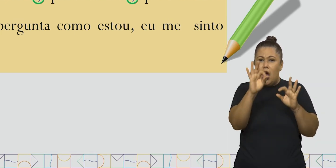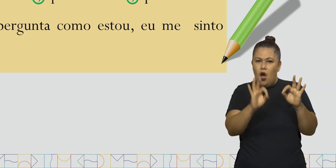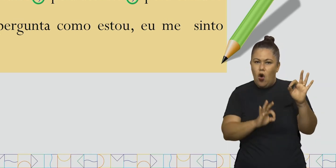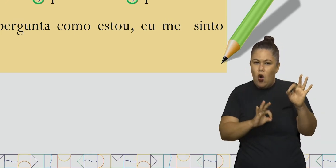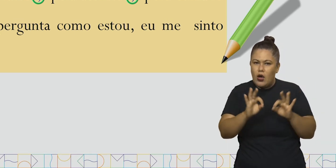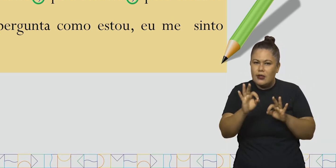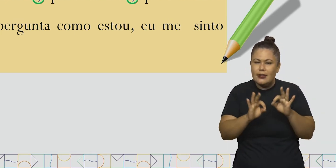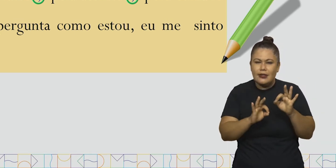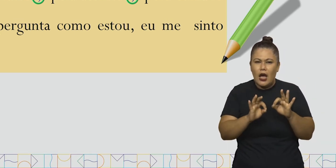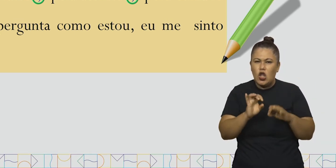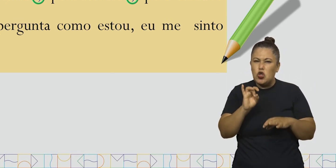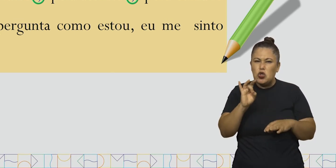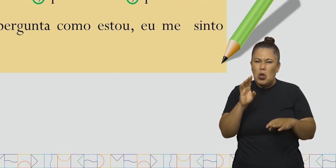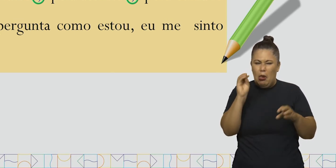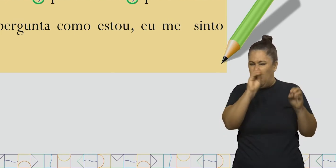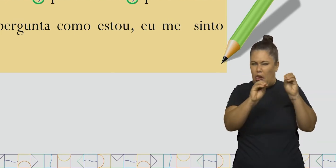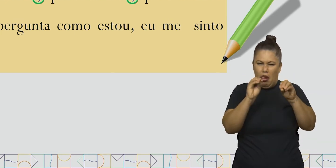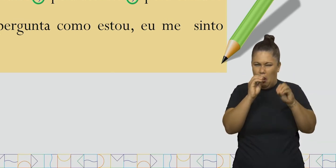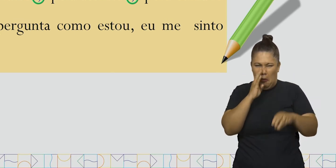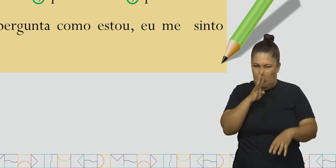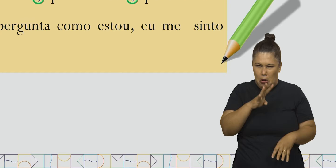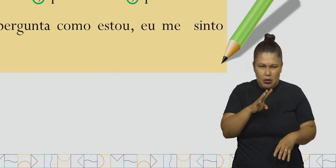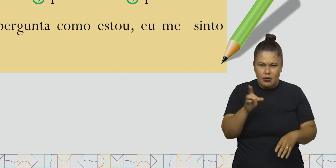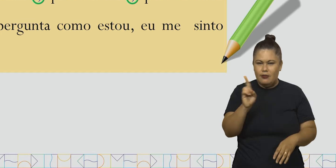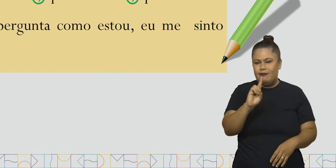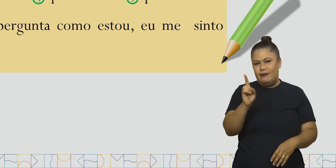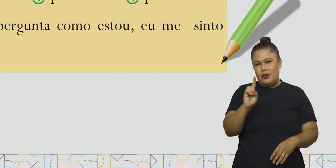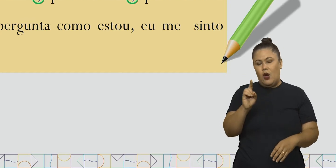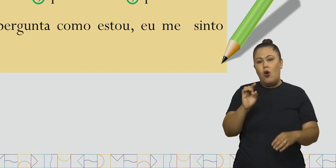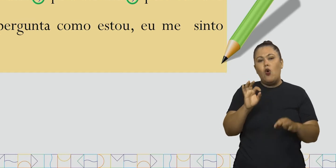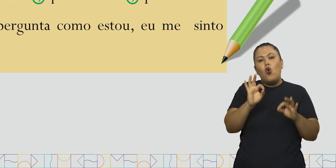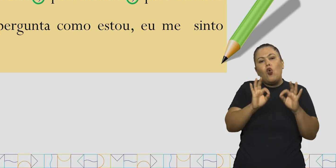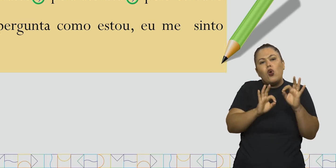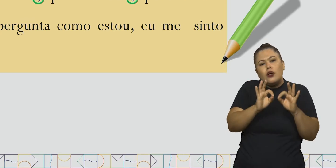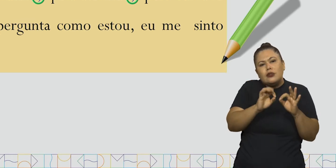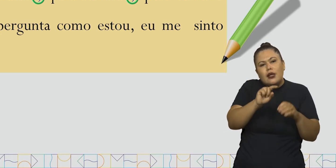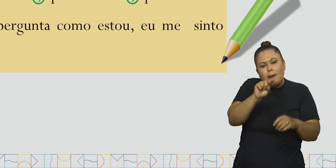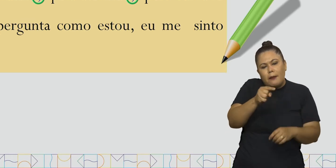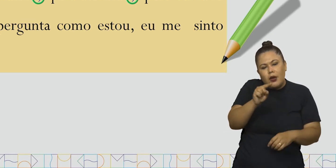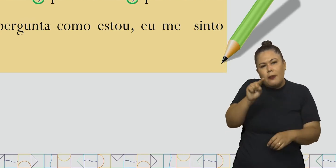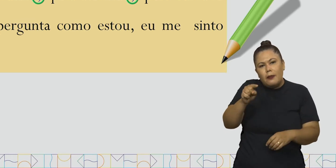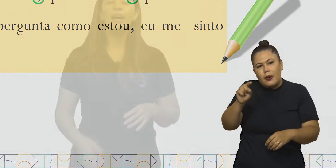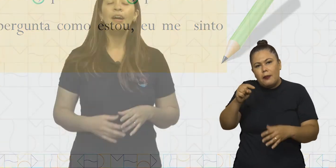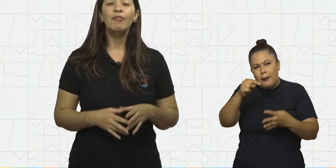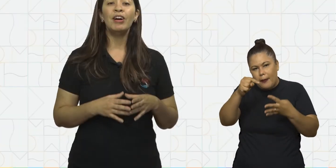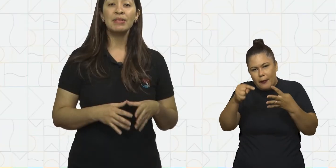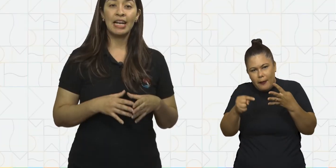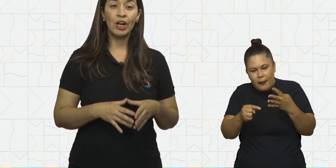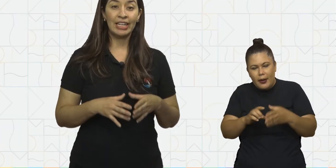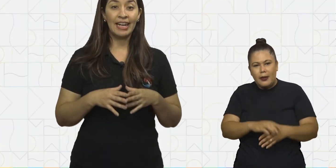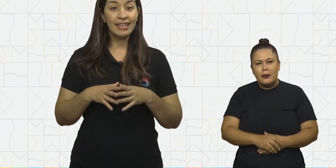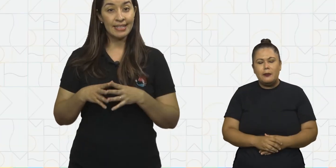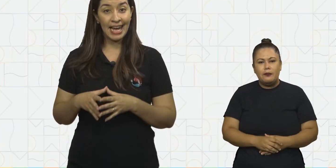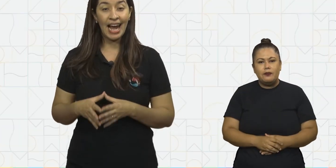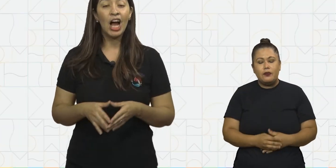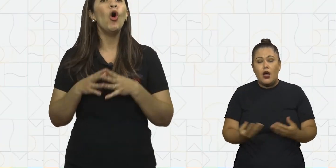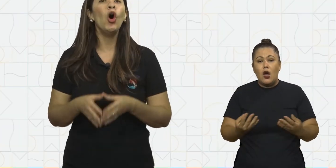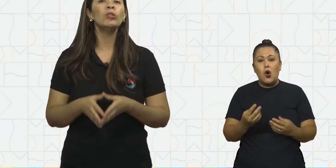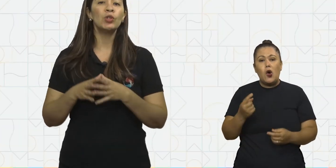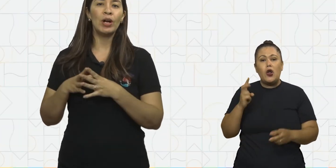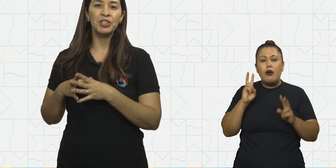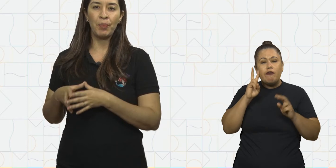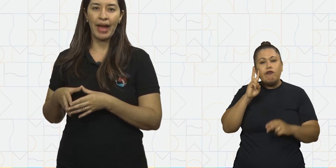Ela não está aqui para enfeitar, mas para enumerar. Correto? Vamos agora